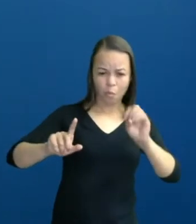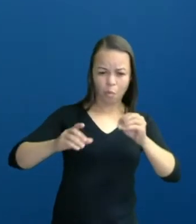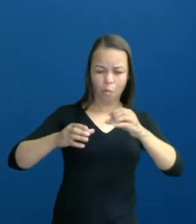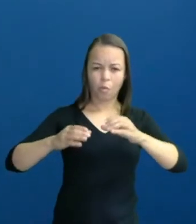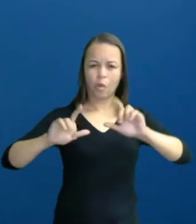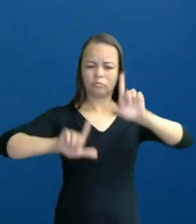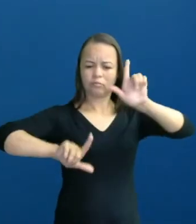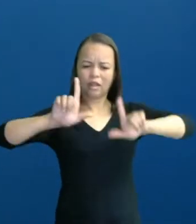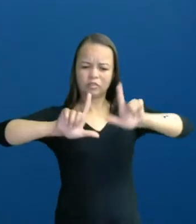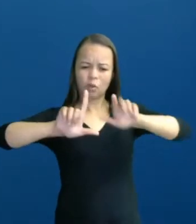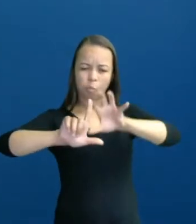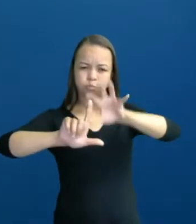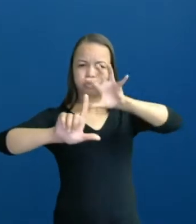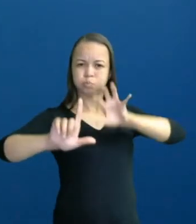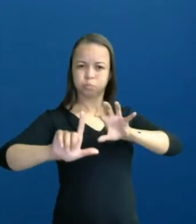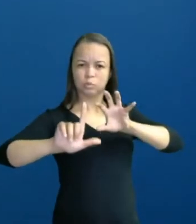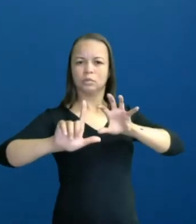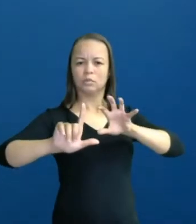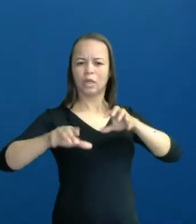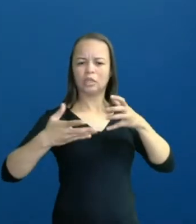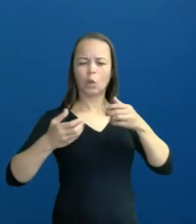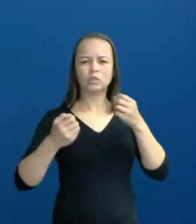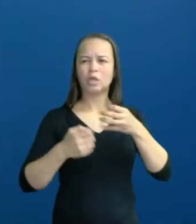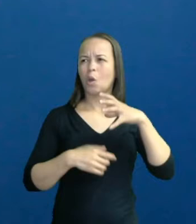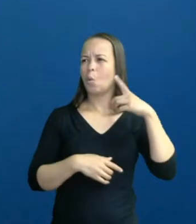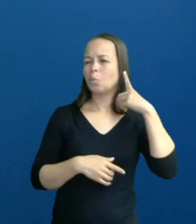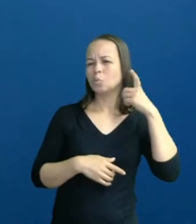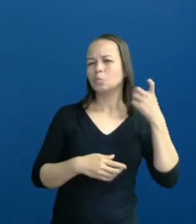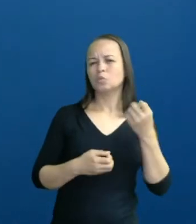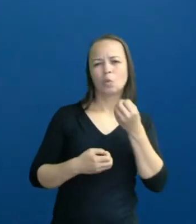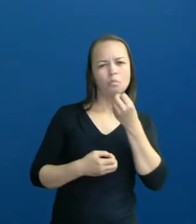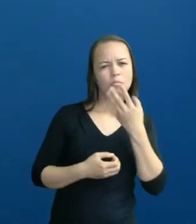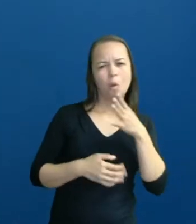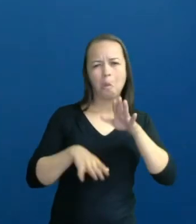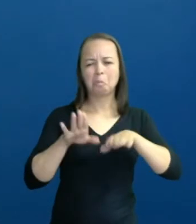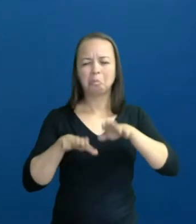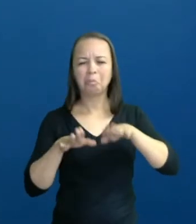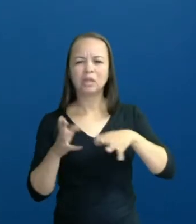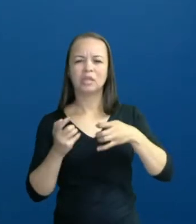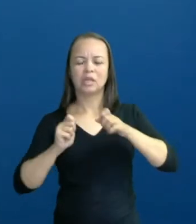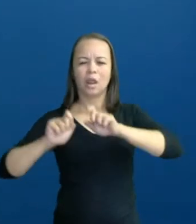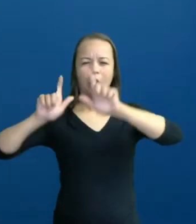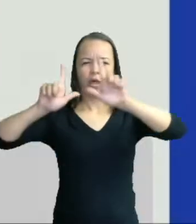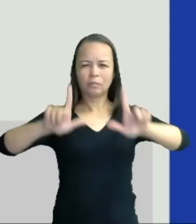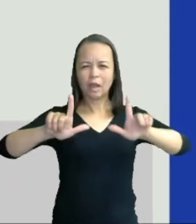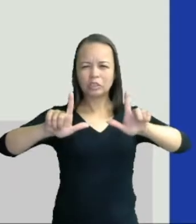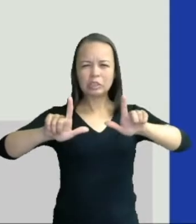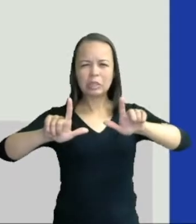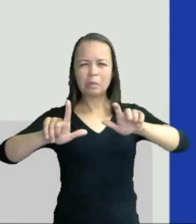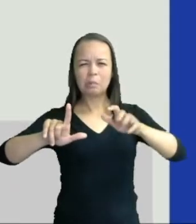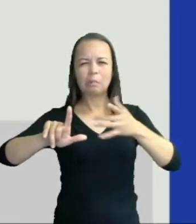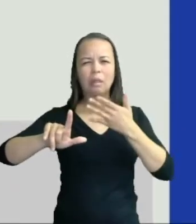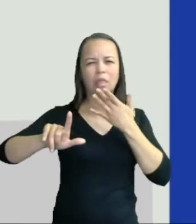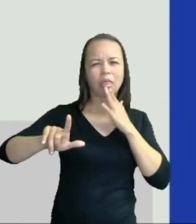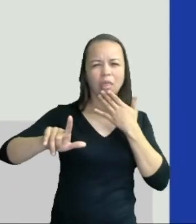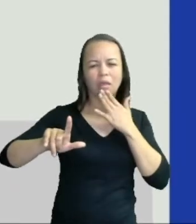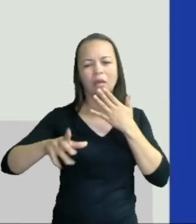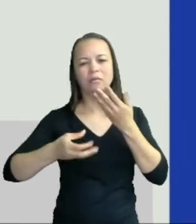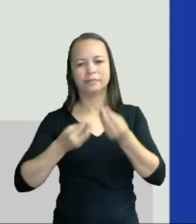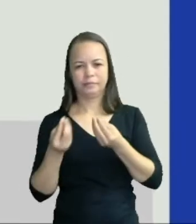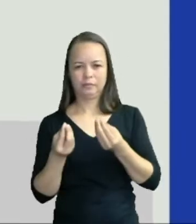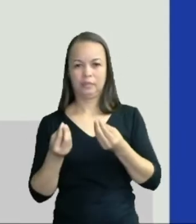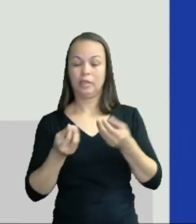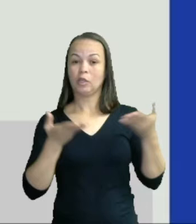gente não tinha uma imagem nítida, um som nítido, e hoje a gente consegue ter essas imagens, tá certo? Aí vem